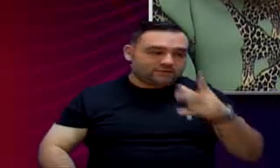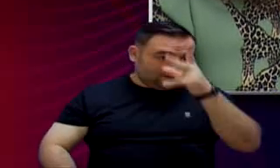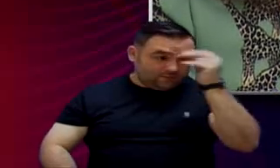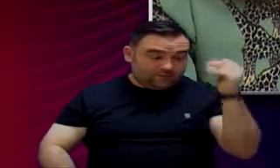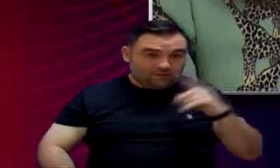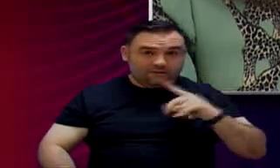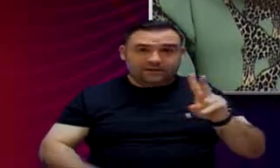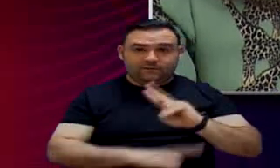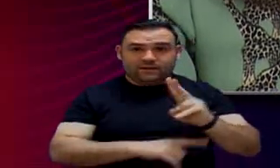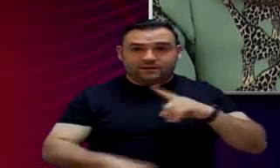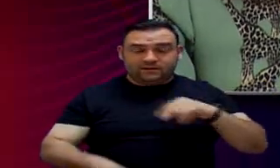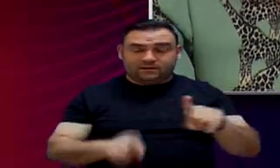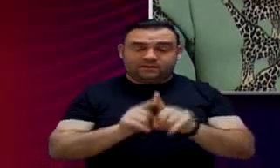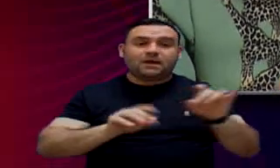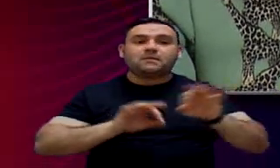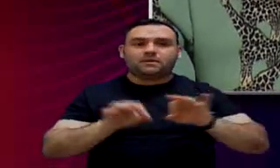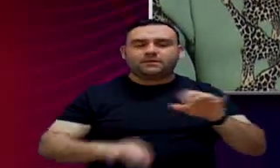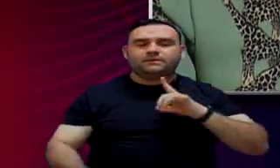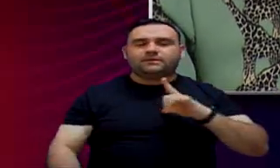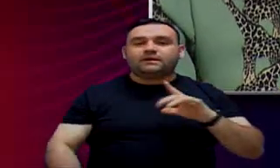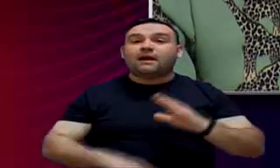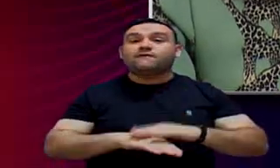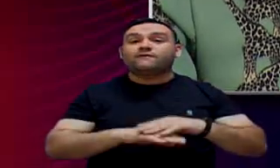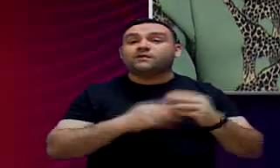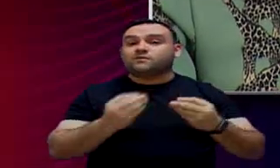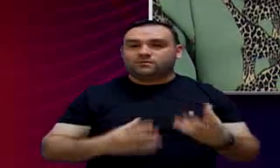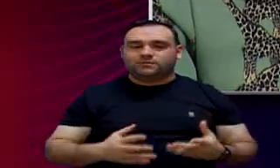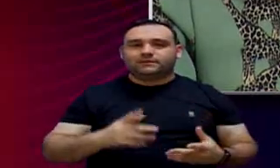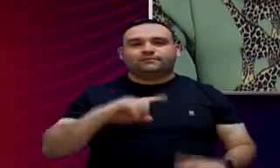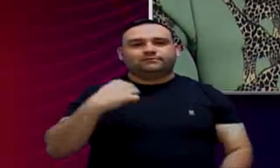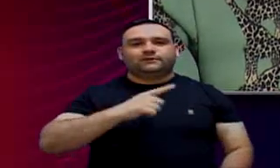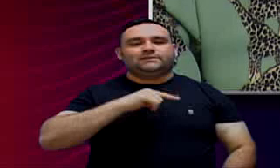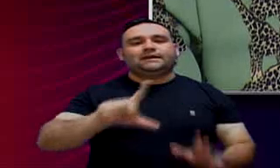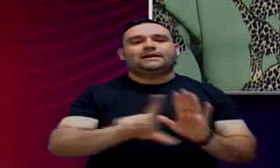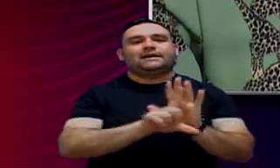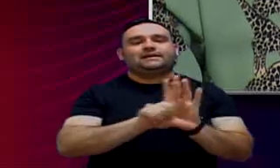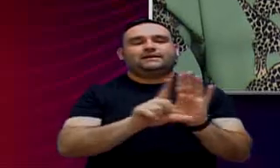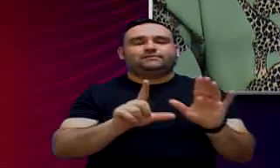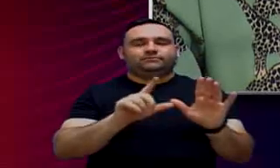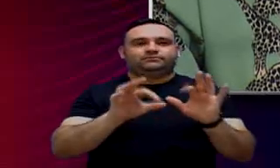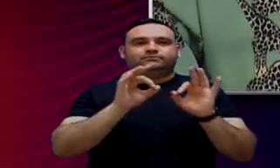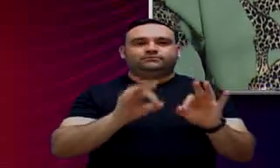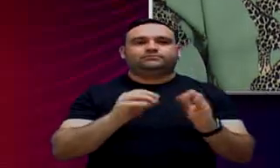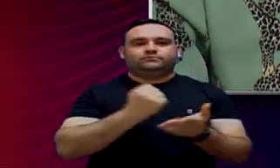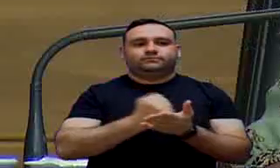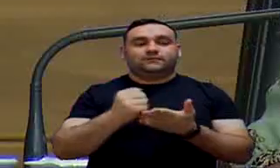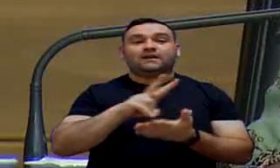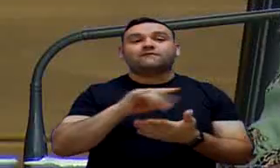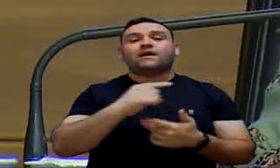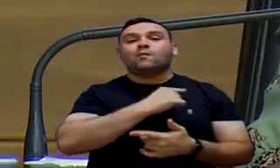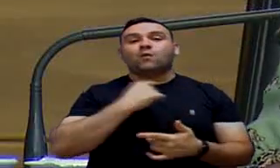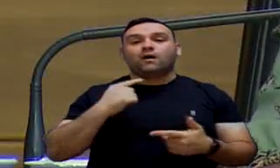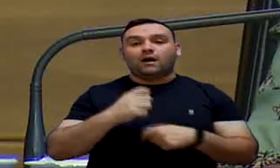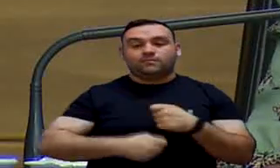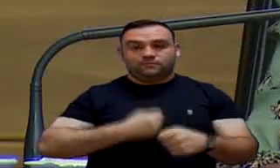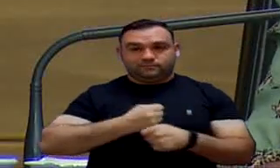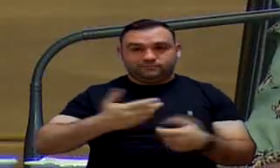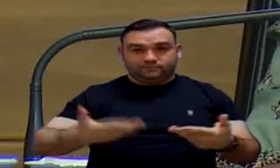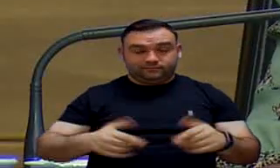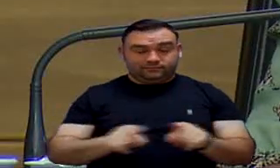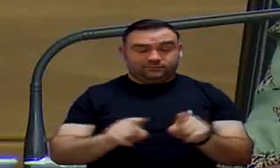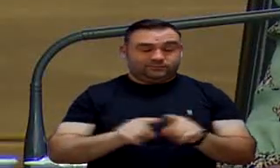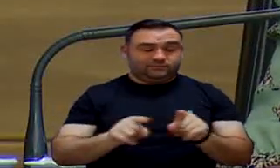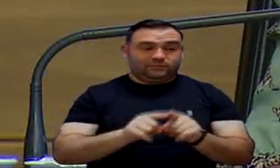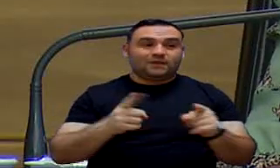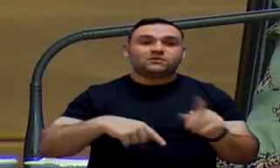que a prefeitura está fiscalizando e tem um planejamento então aí nós pegamos a lei da legalização que vai vencer agora esse mês e a gente